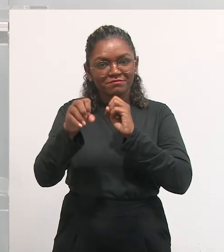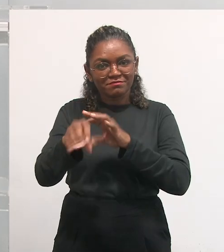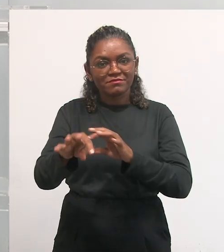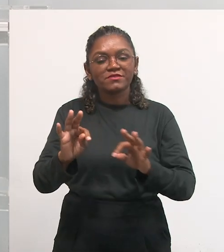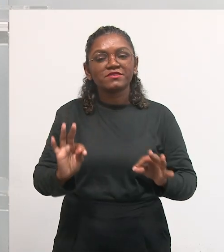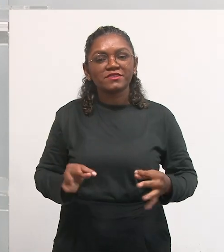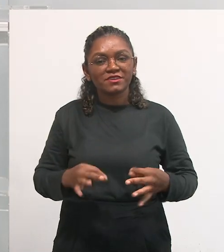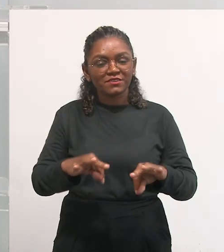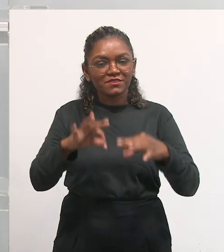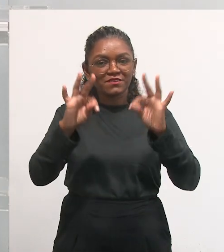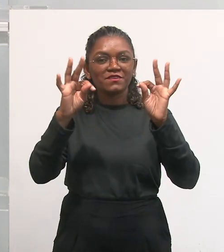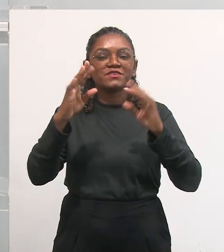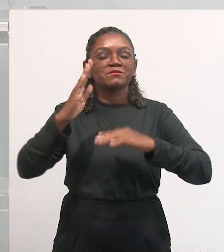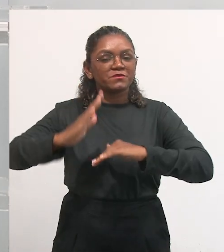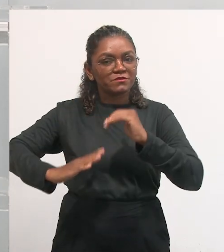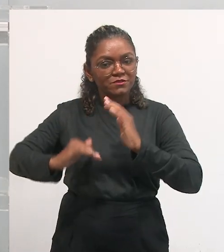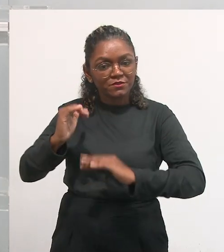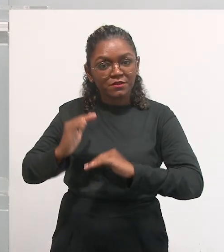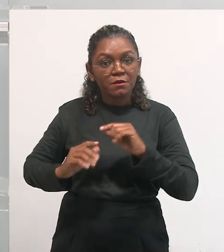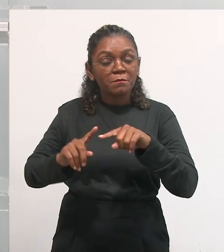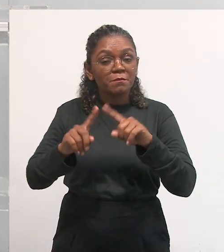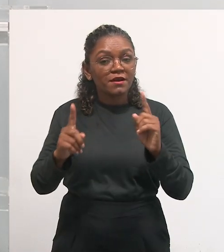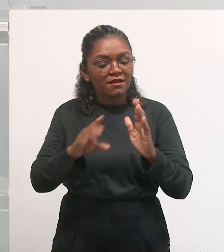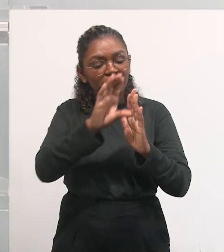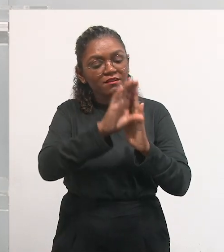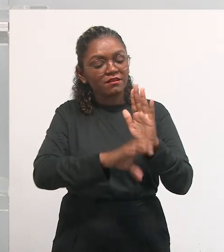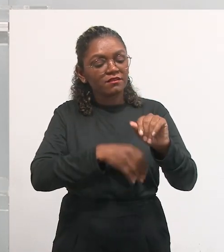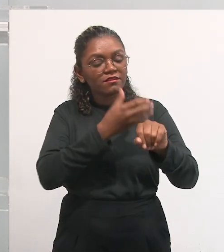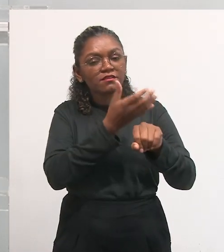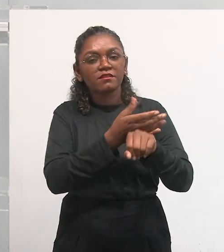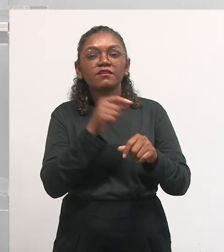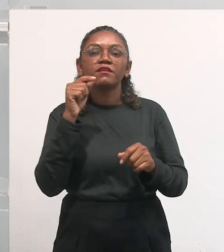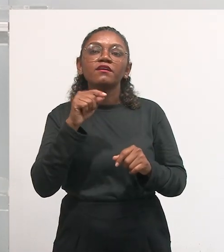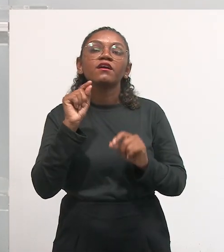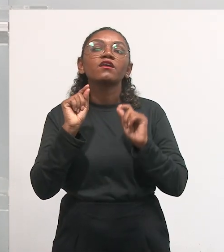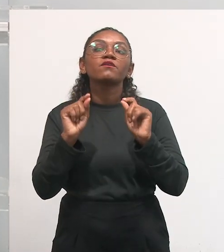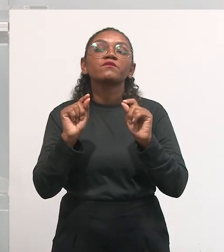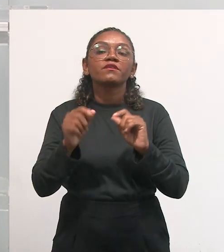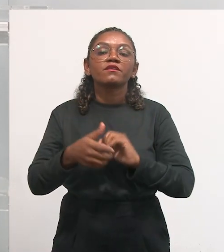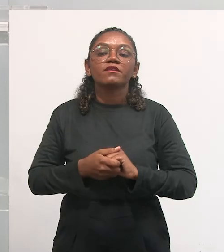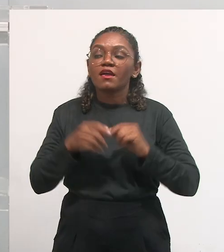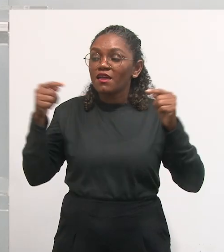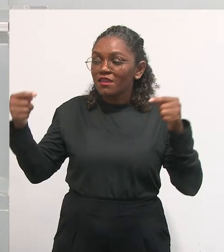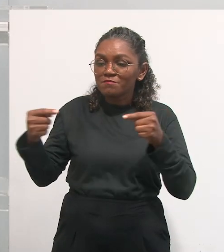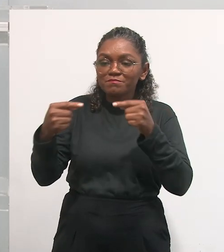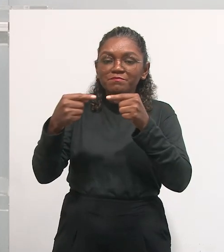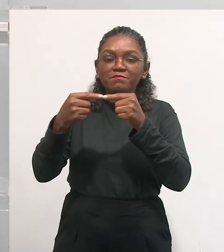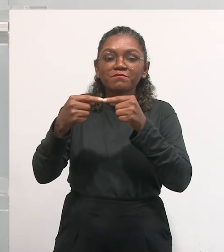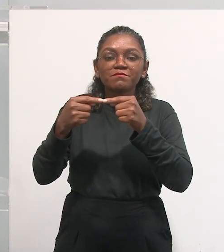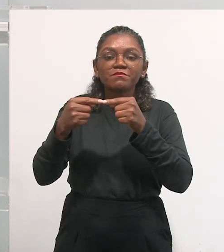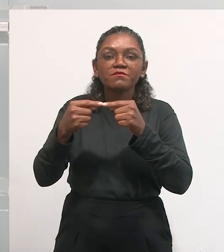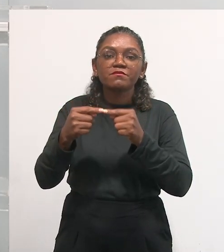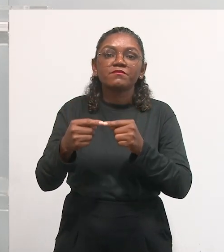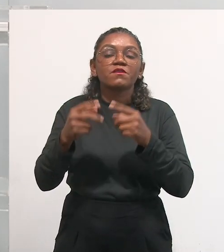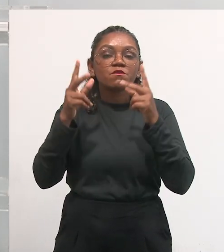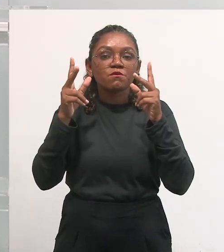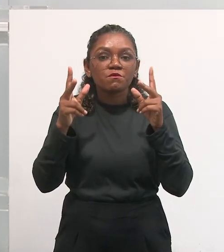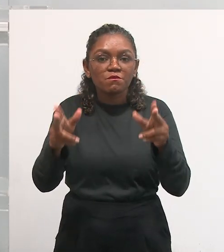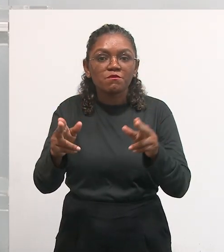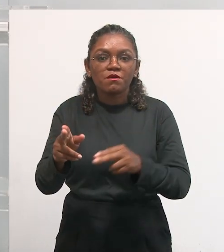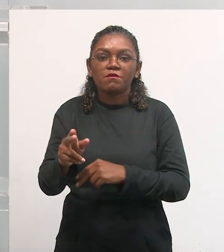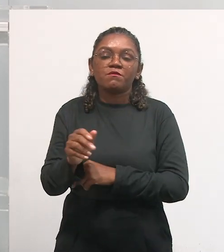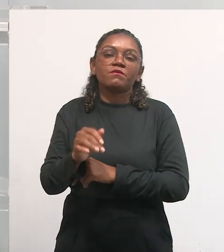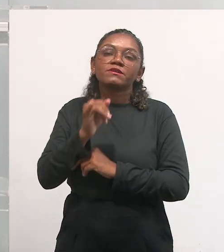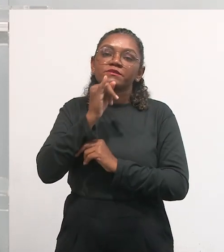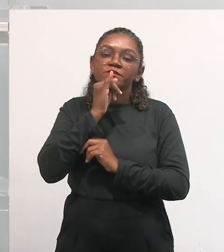ela é feita por itinerários, ou seja, de acordo com a formação, com a habilitação profissional. Então, se